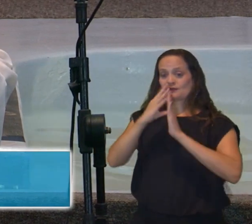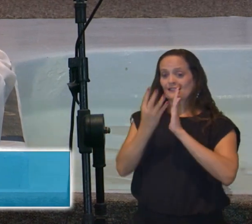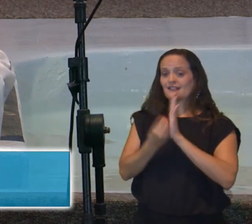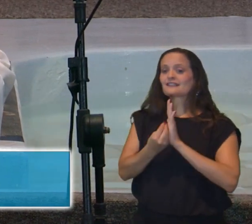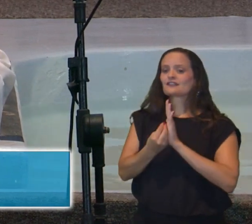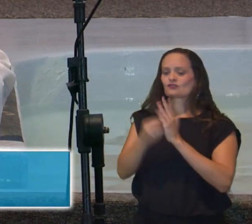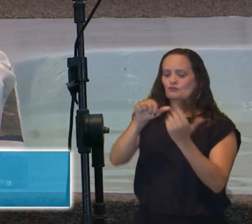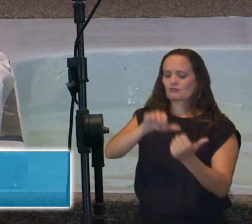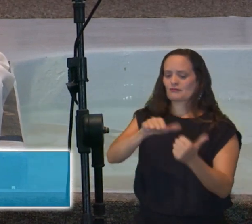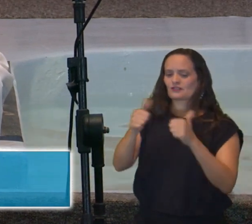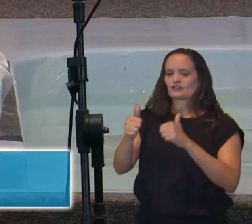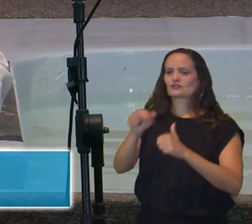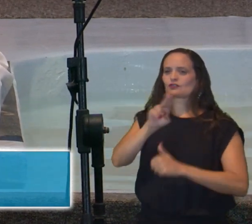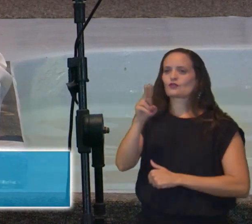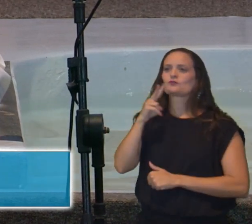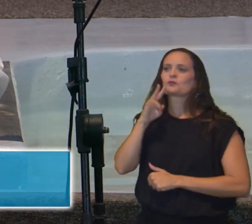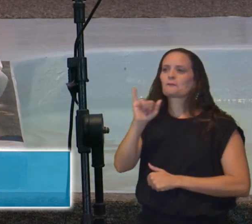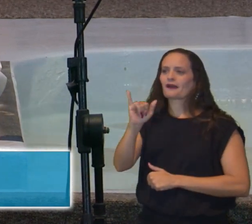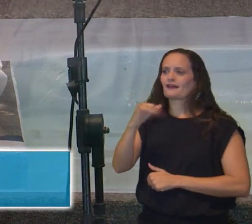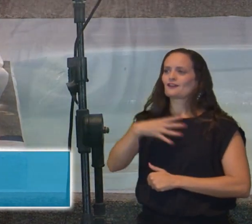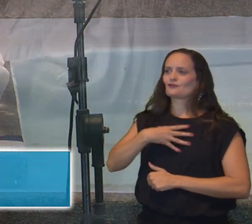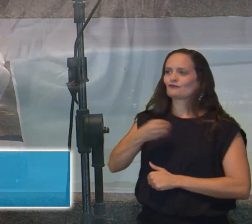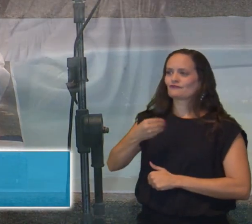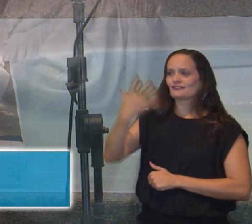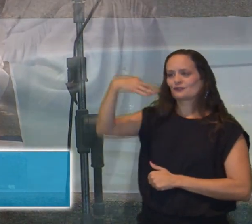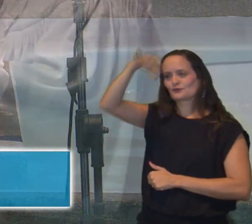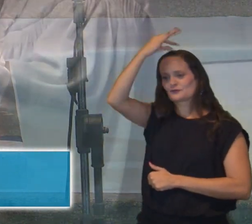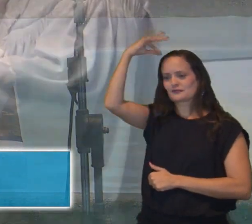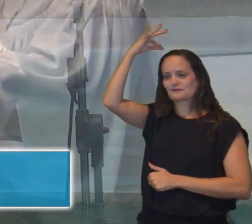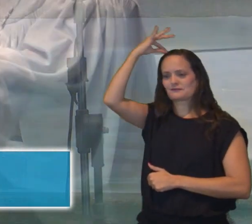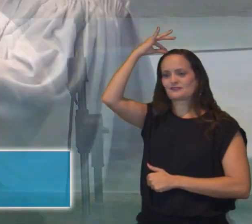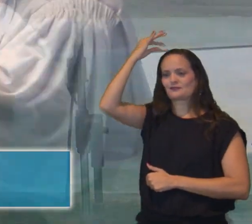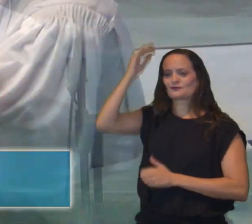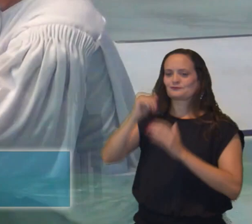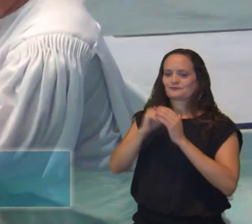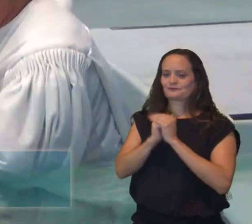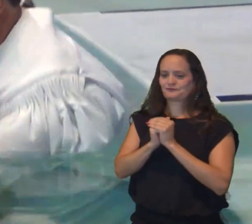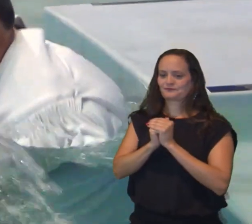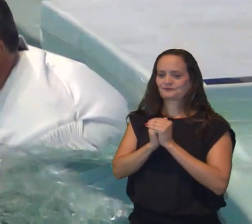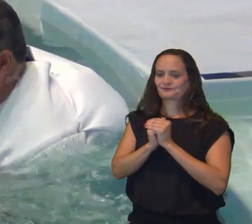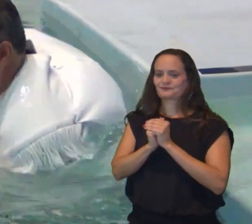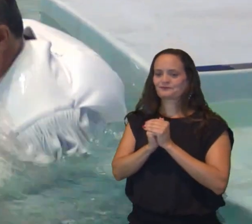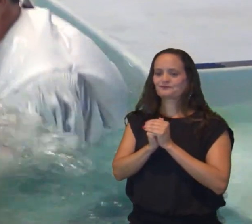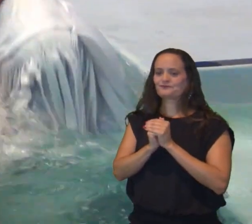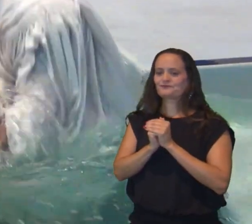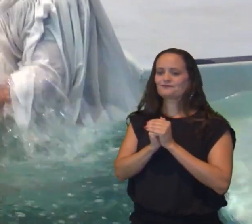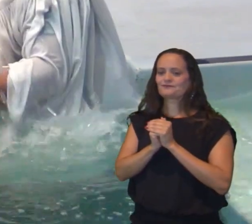eu o batizo em nome do Pai, do Filho e do Espírito Santo. Amém.